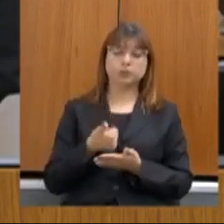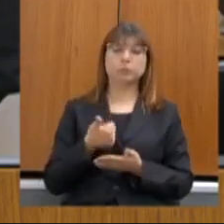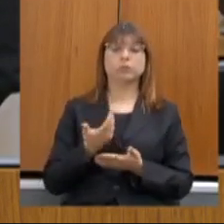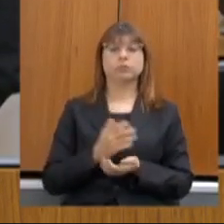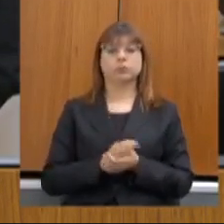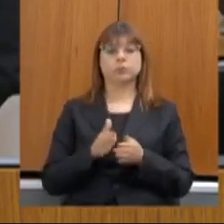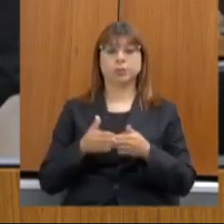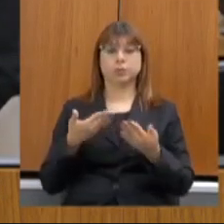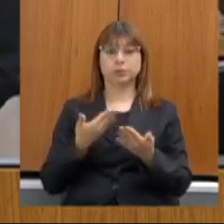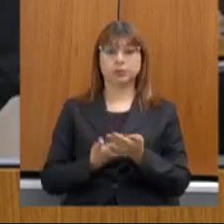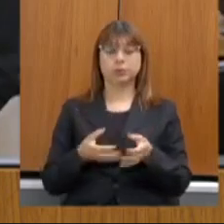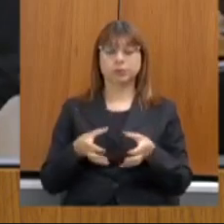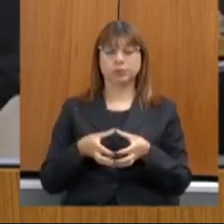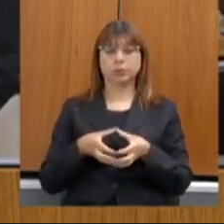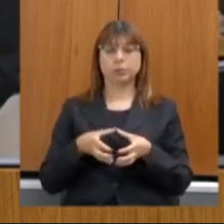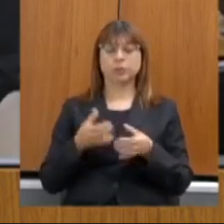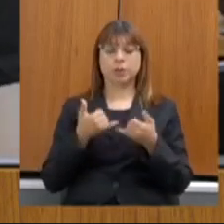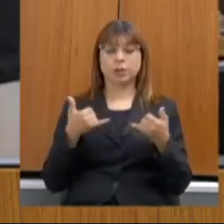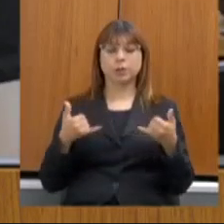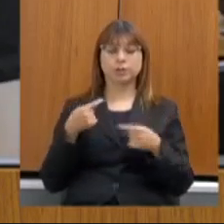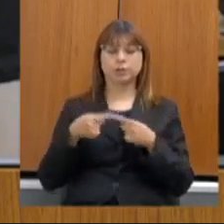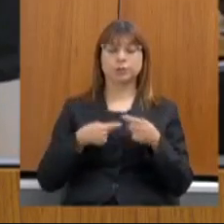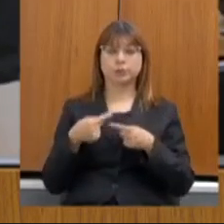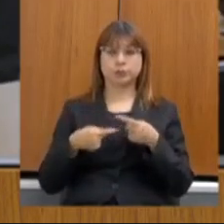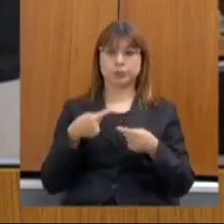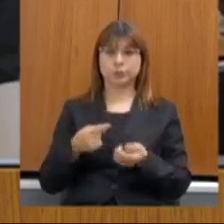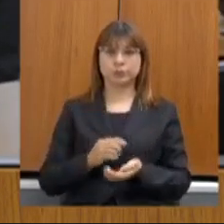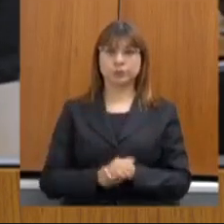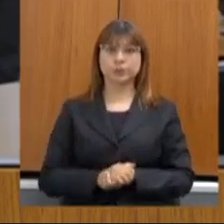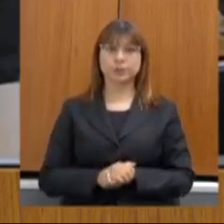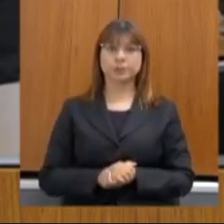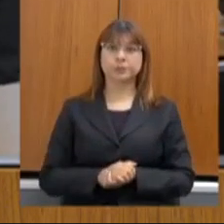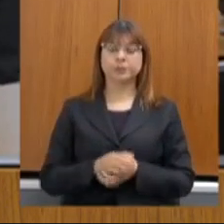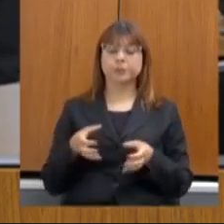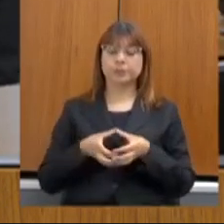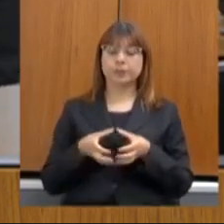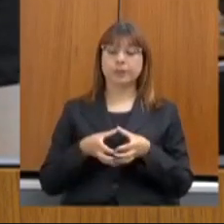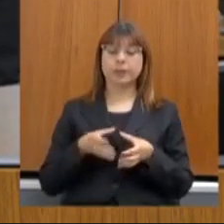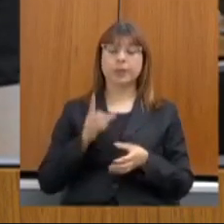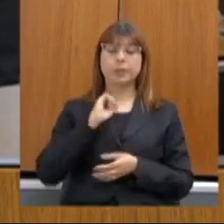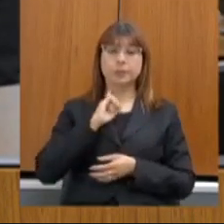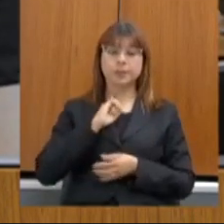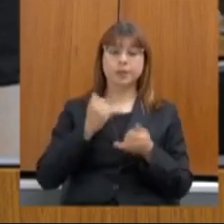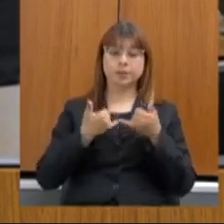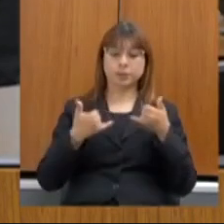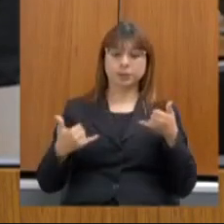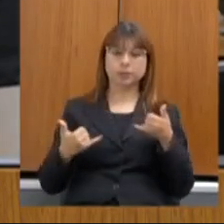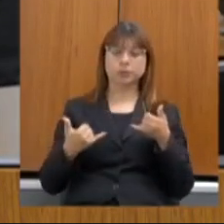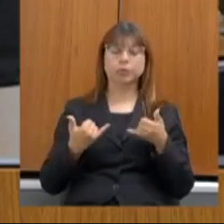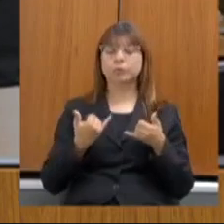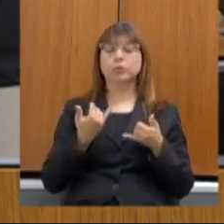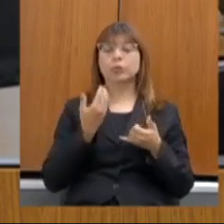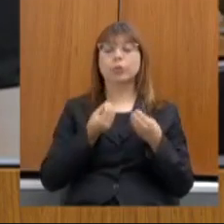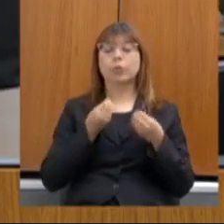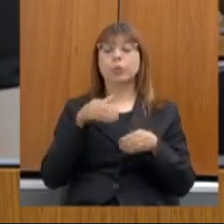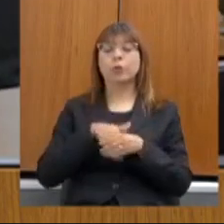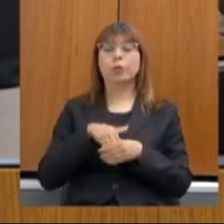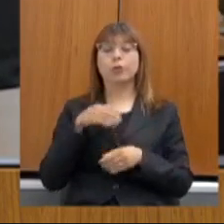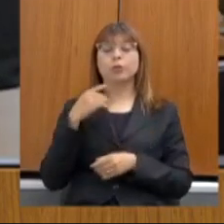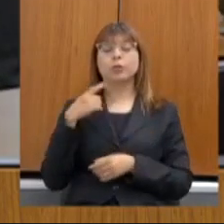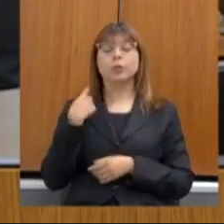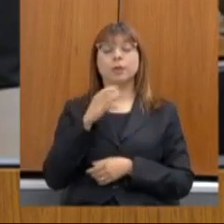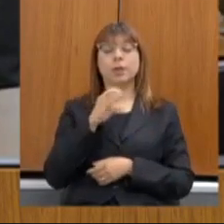aprovados os requerimentos pela comissão de energias renováveis comissão de Minas e energia como vota o